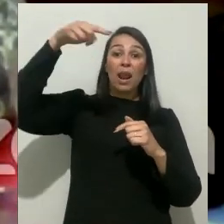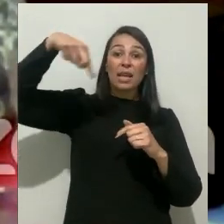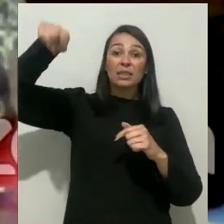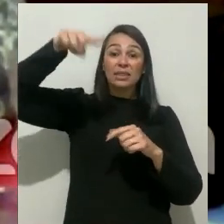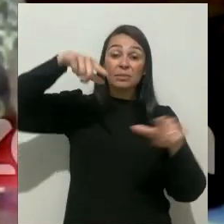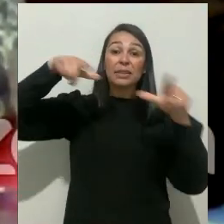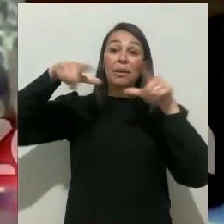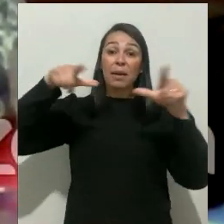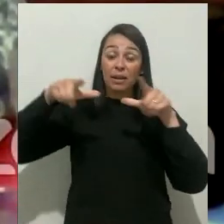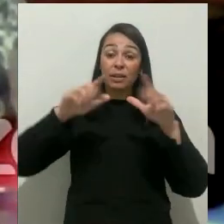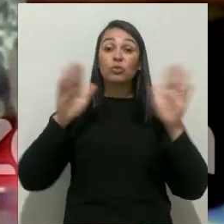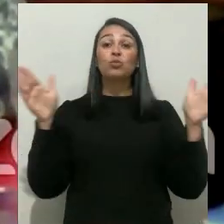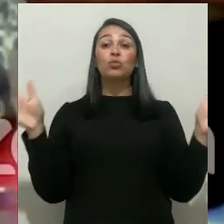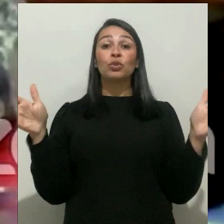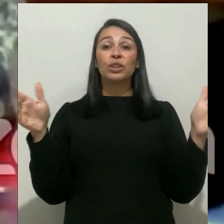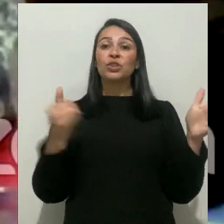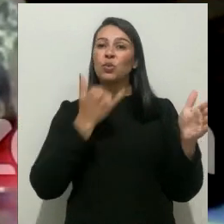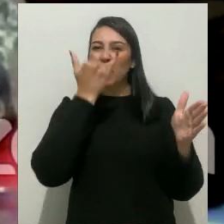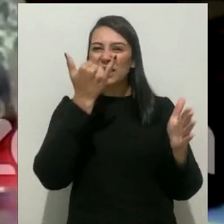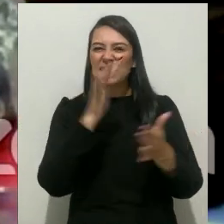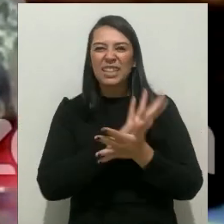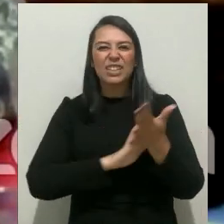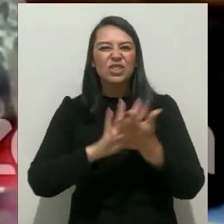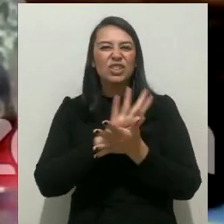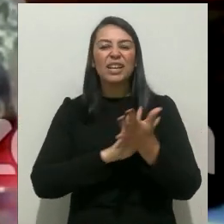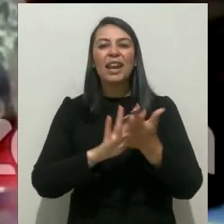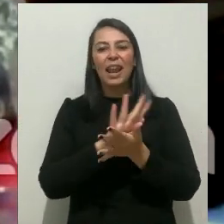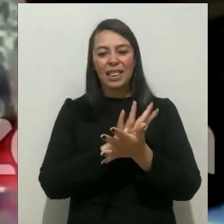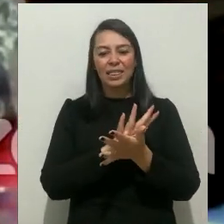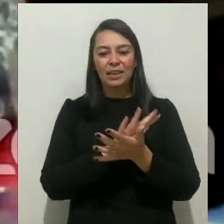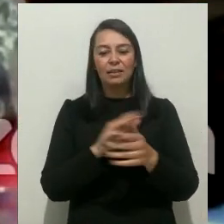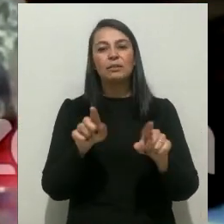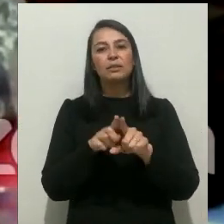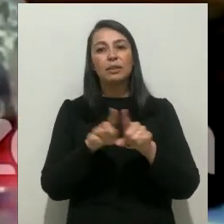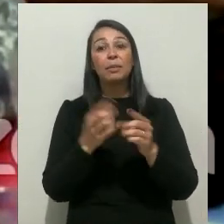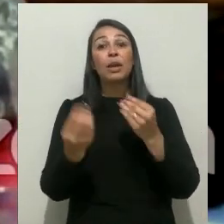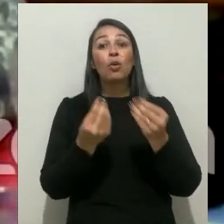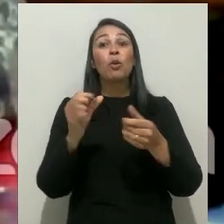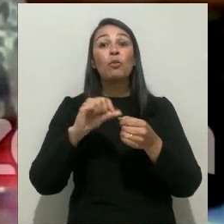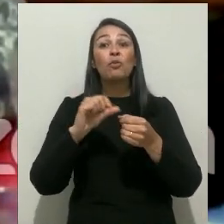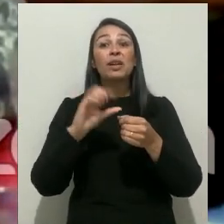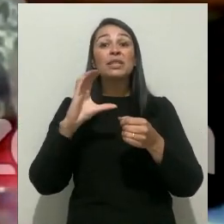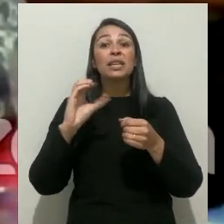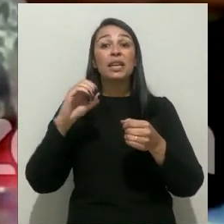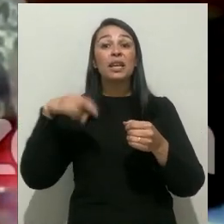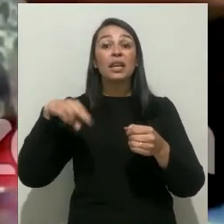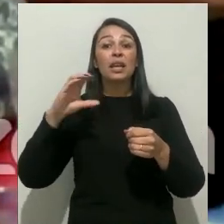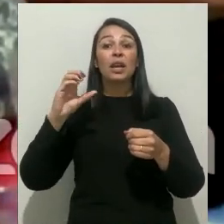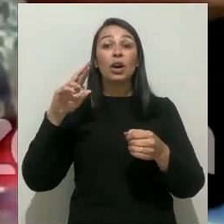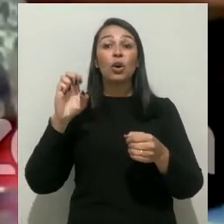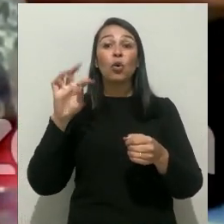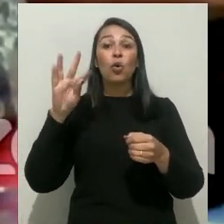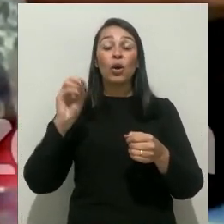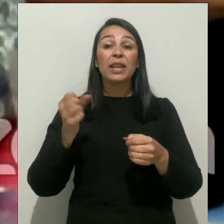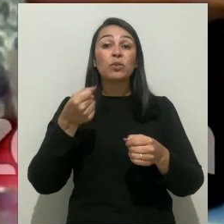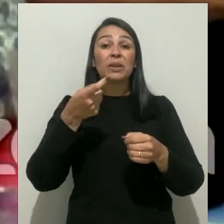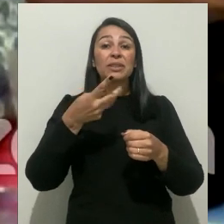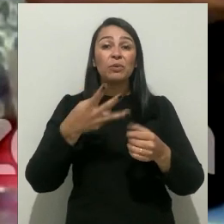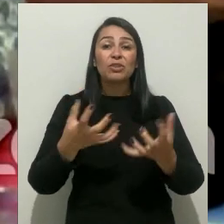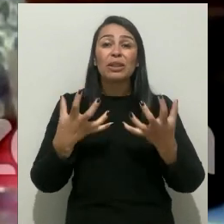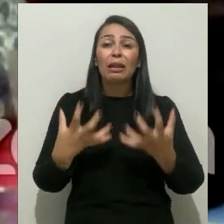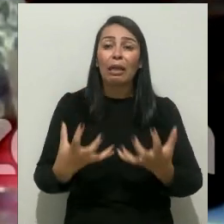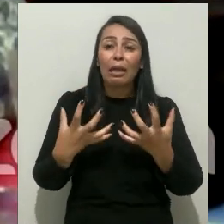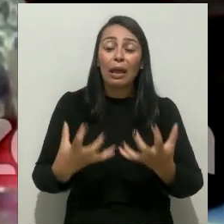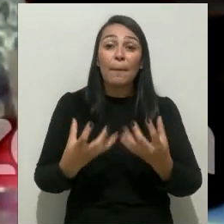E também, gente, vamos pensar outra coisa. Como concretar essa quantidade absurda de toneladas de concreto? Como que esse ferro sobe lá para